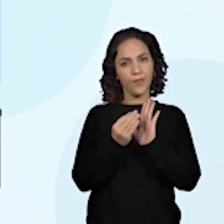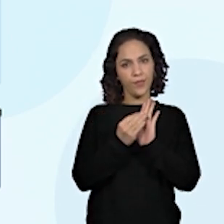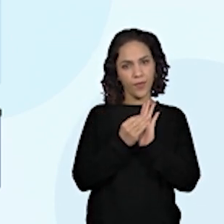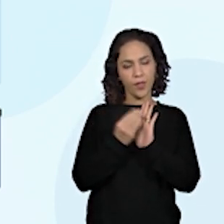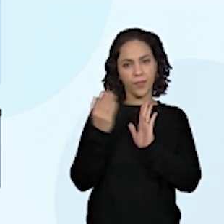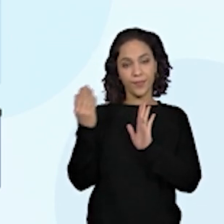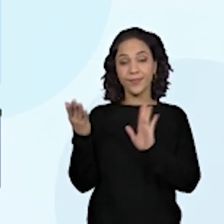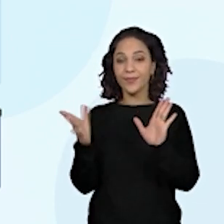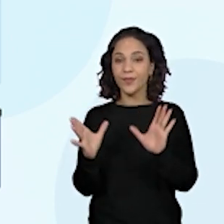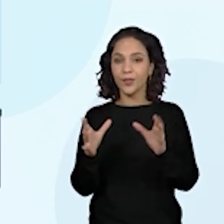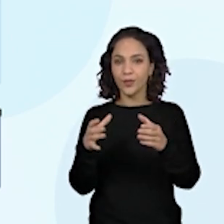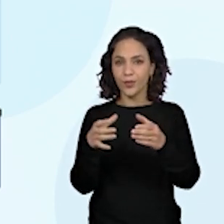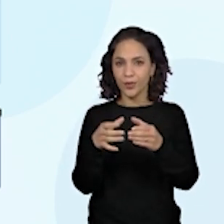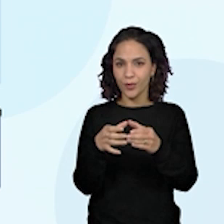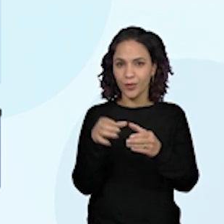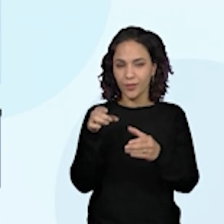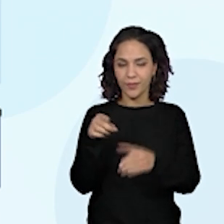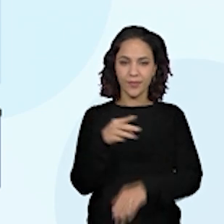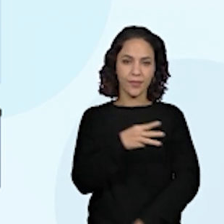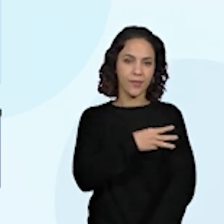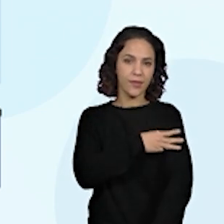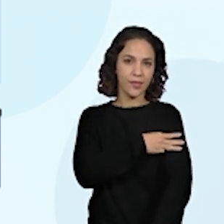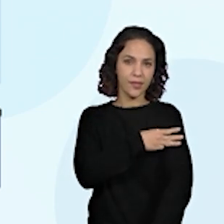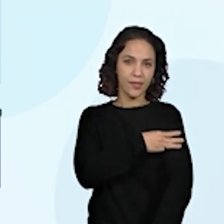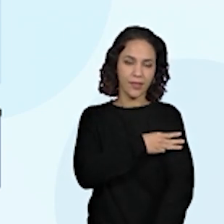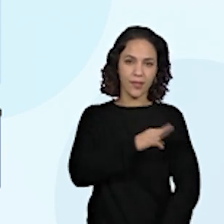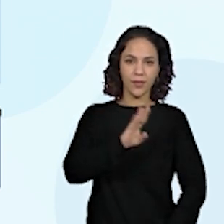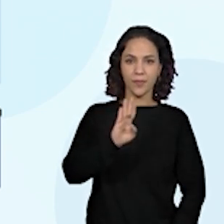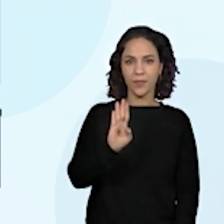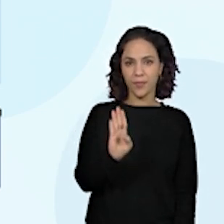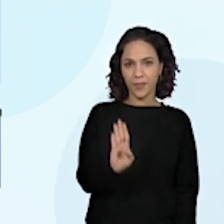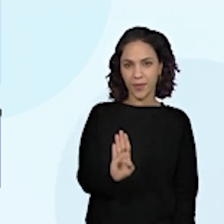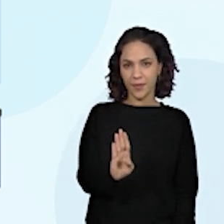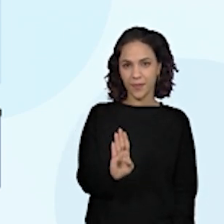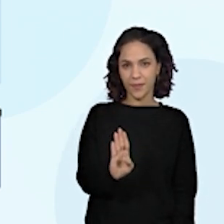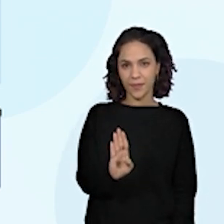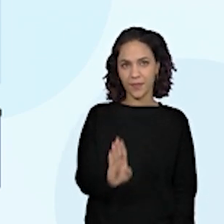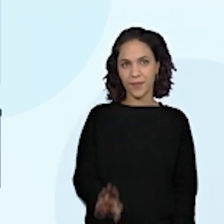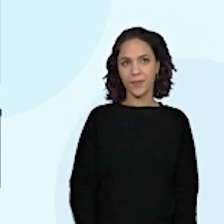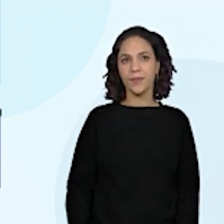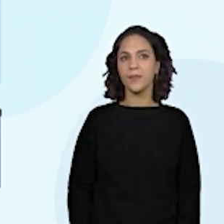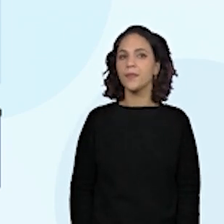A turma é o terceiro ano B. Terceiro